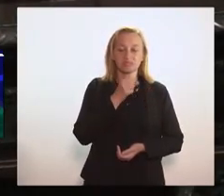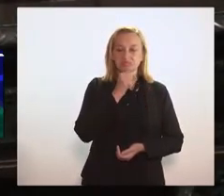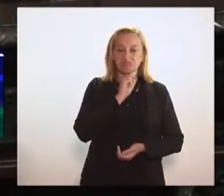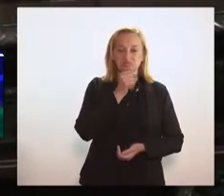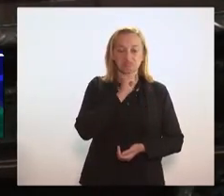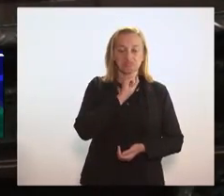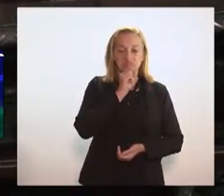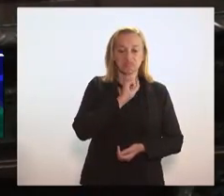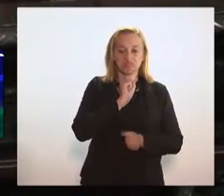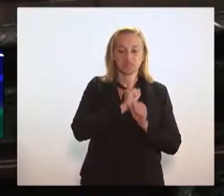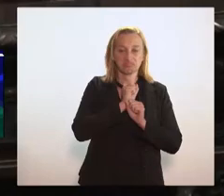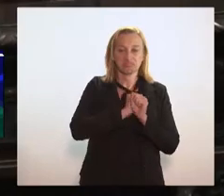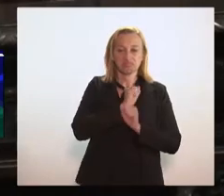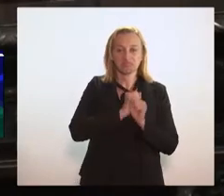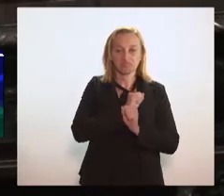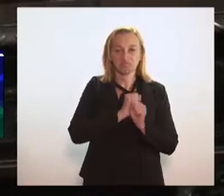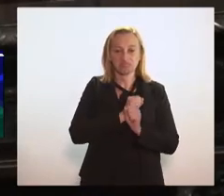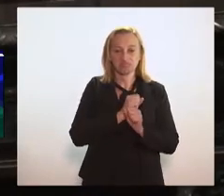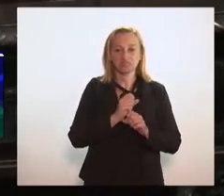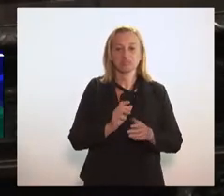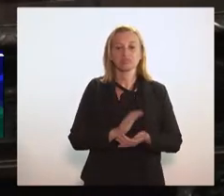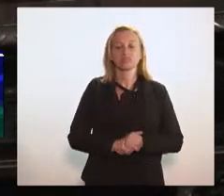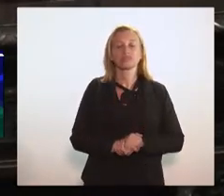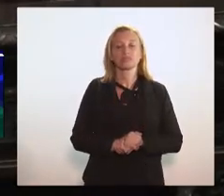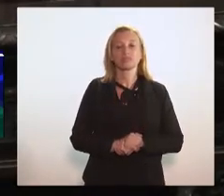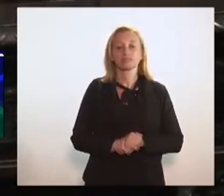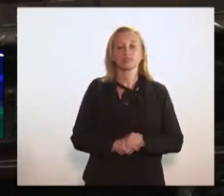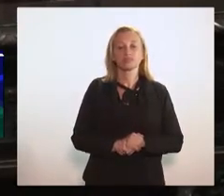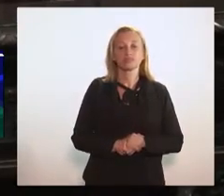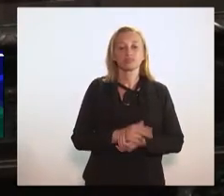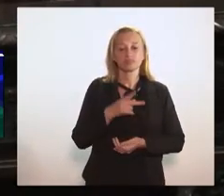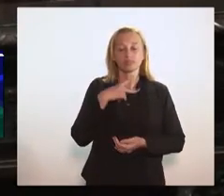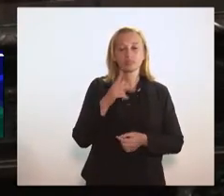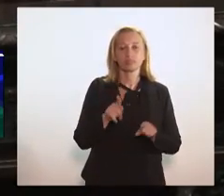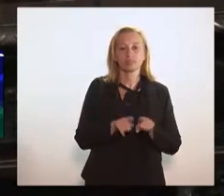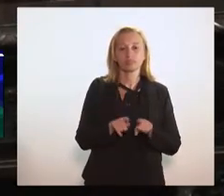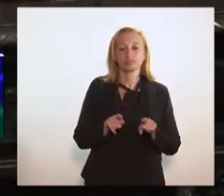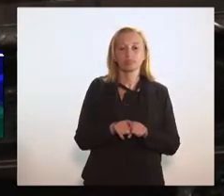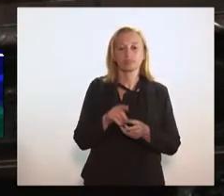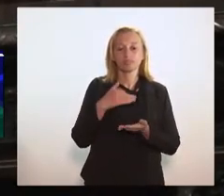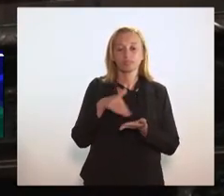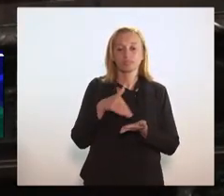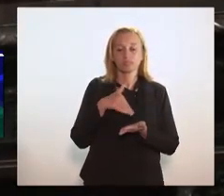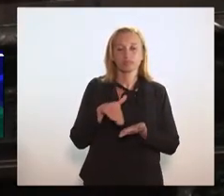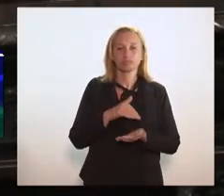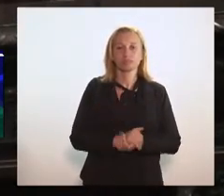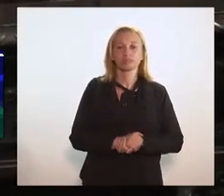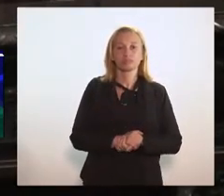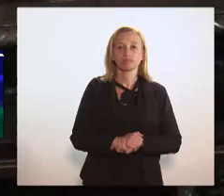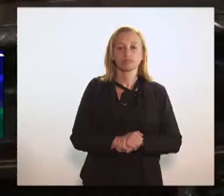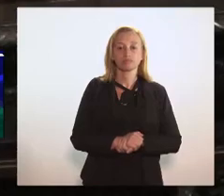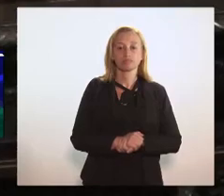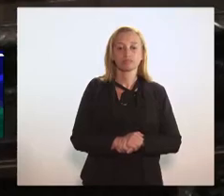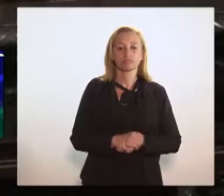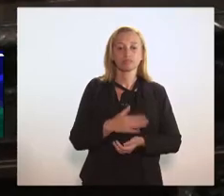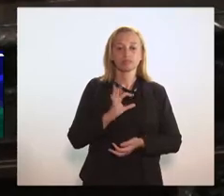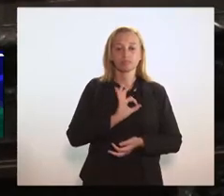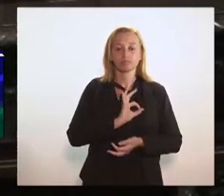depois de tanto tempo. E, complementando as minhas reivindicações ao secretário de Polícia